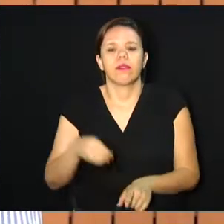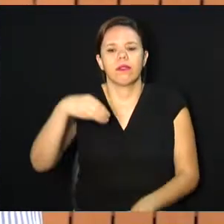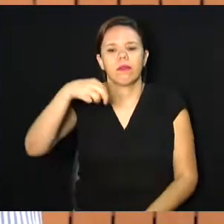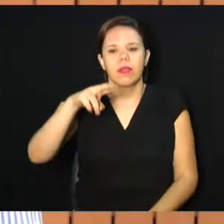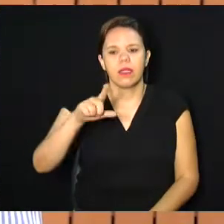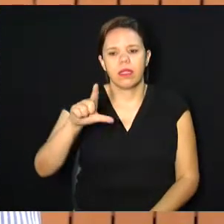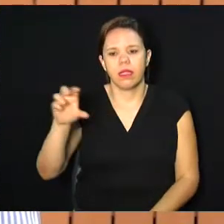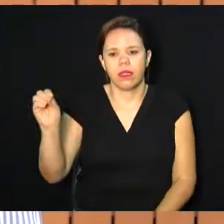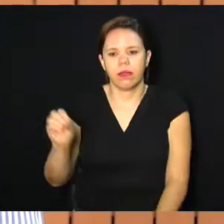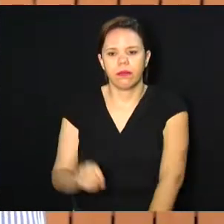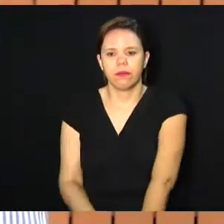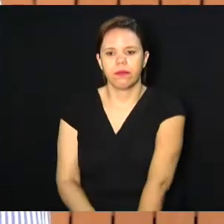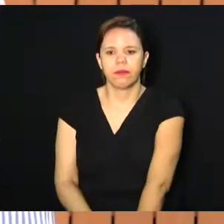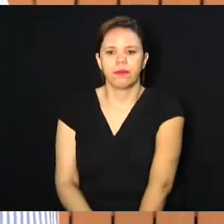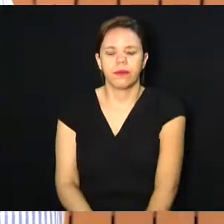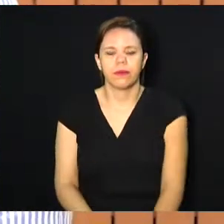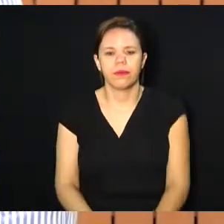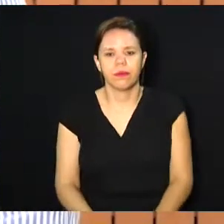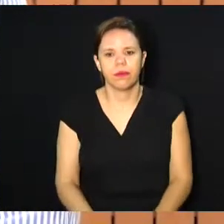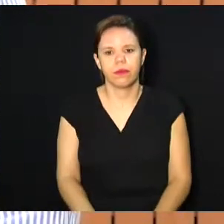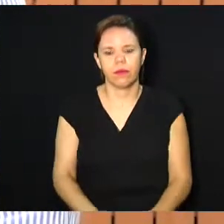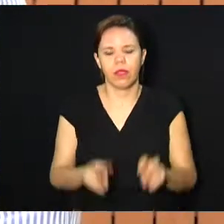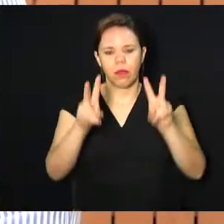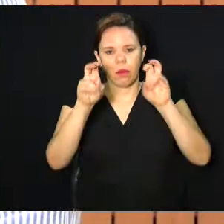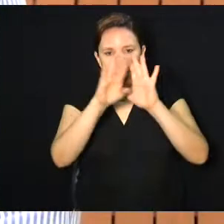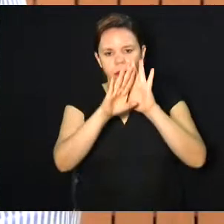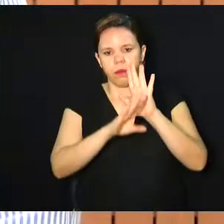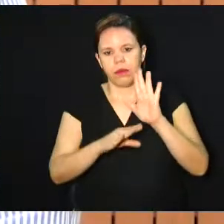Nicida, do Minha Campinas.